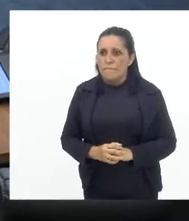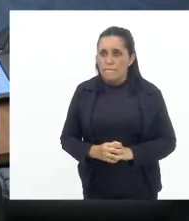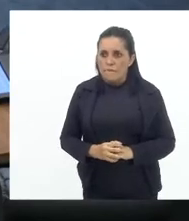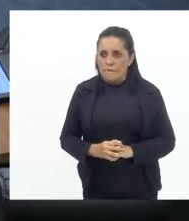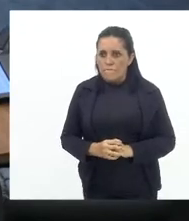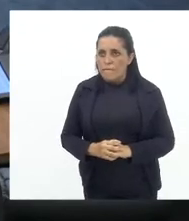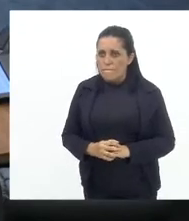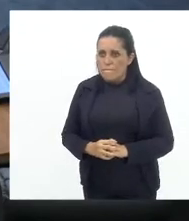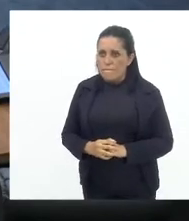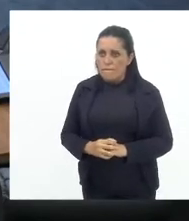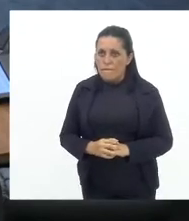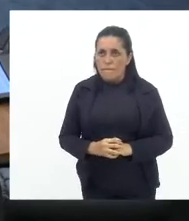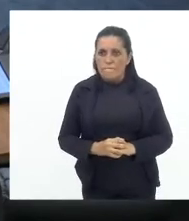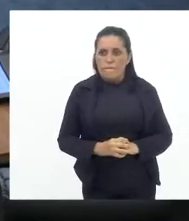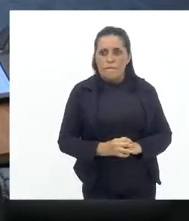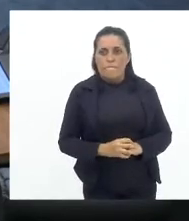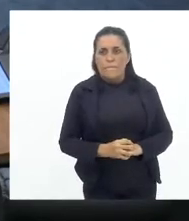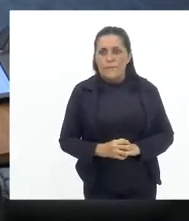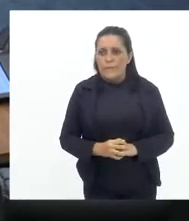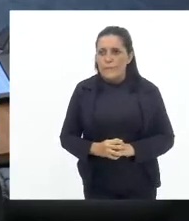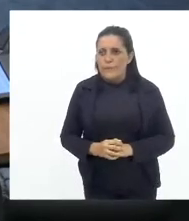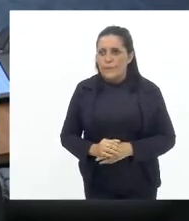E aí